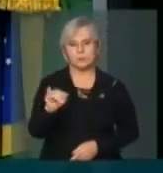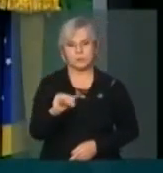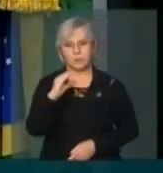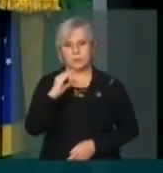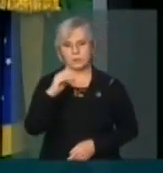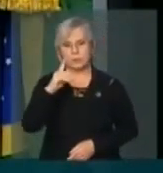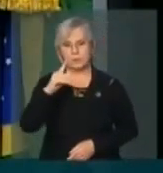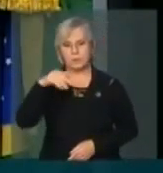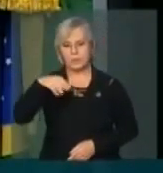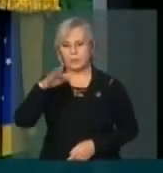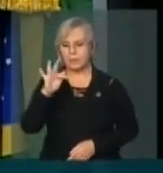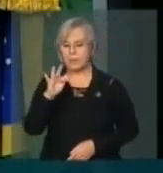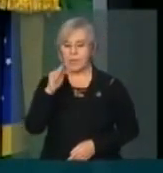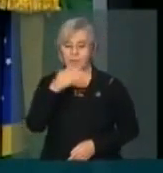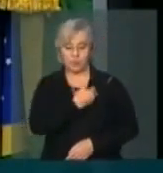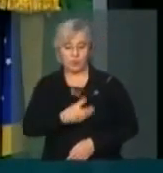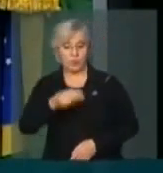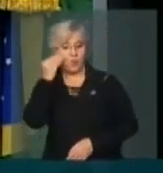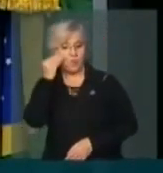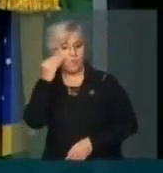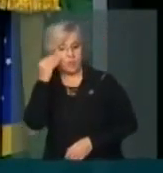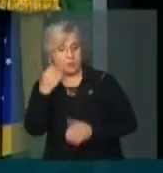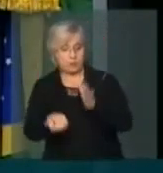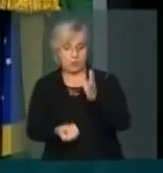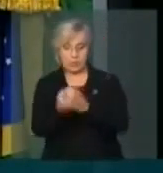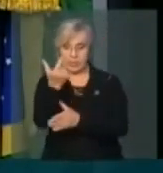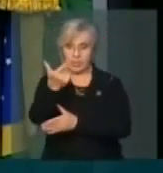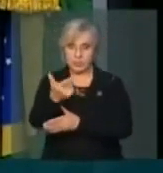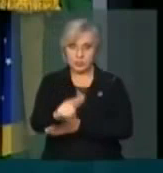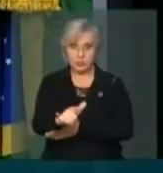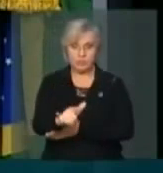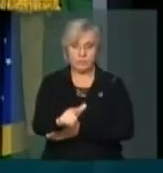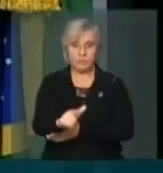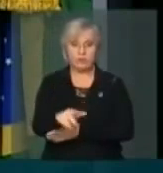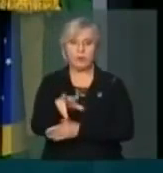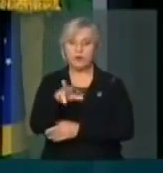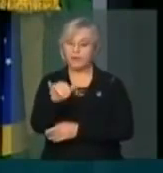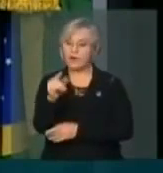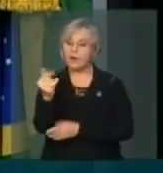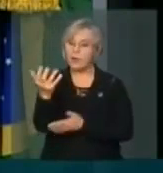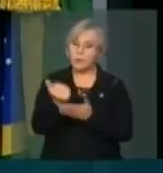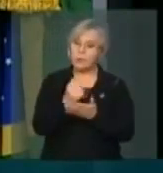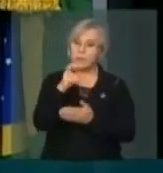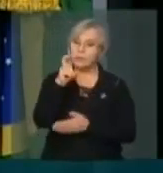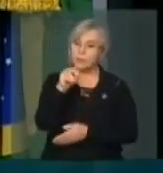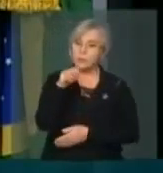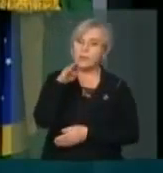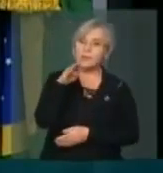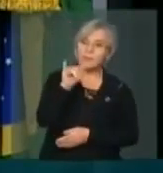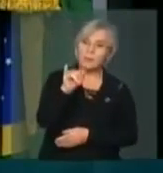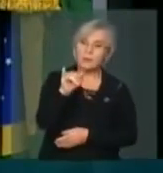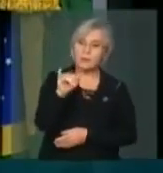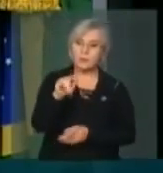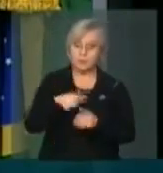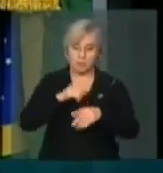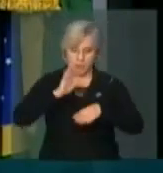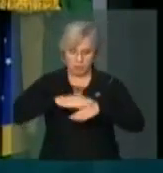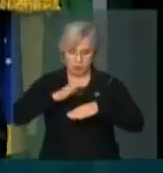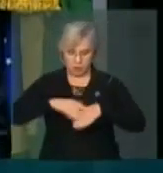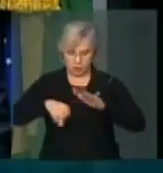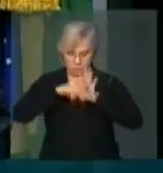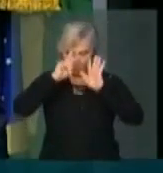CPMF, que o governo tenta insistir na recriação deste imposto, serão 50 bilhões, mas na própria